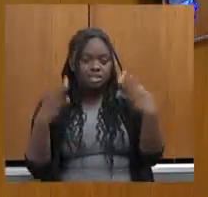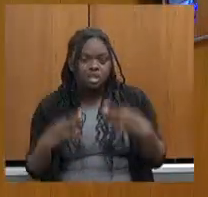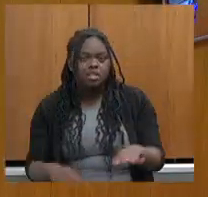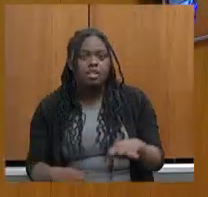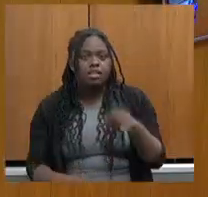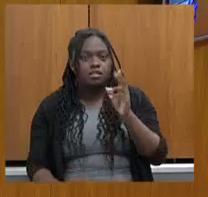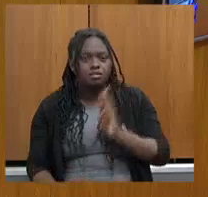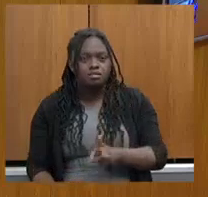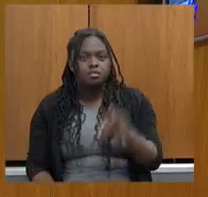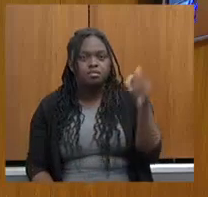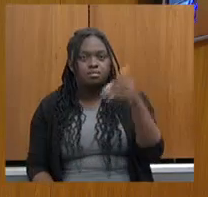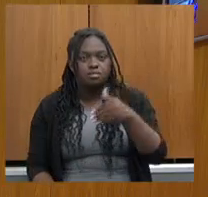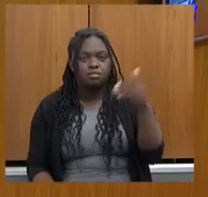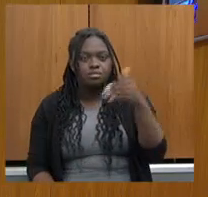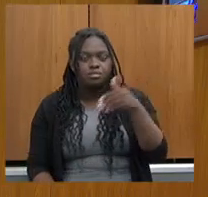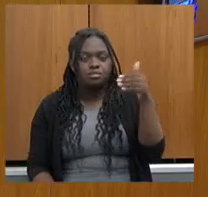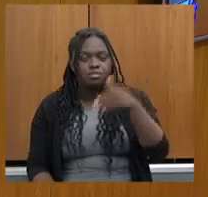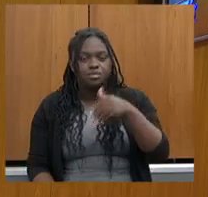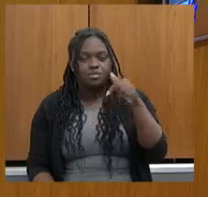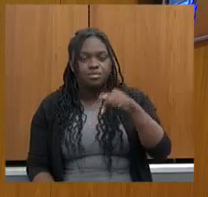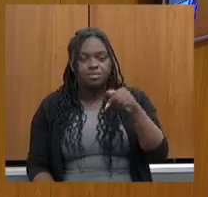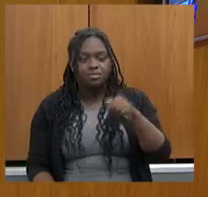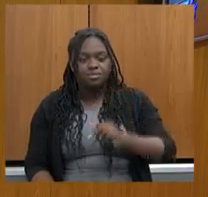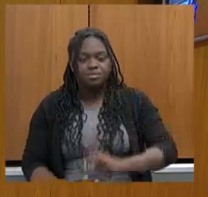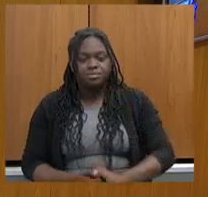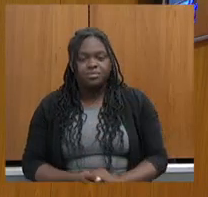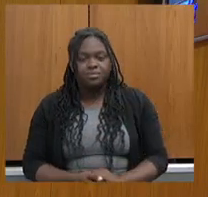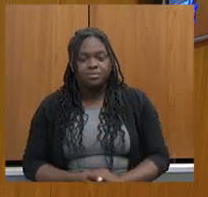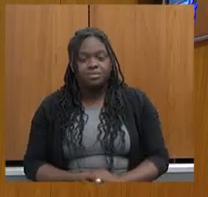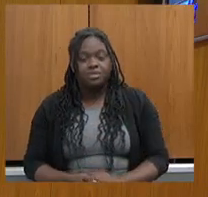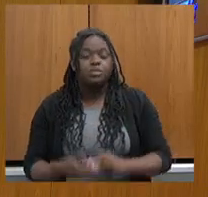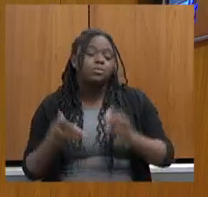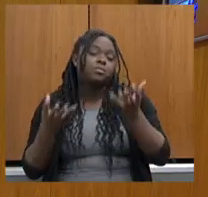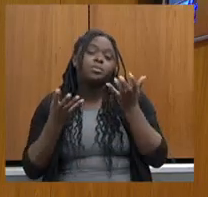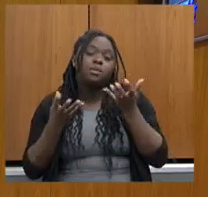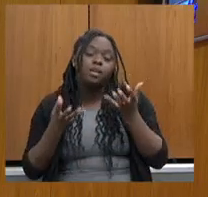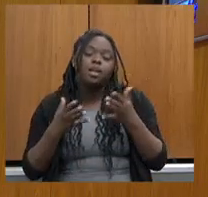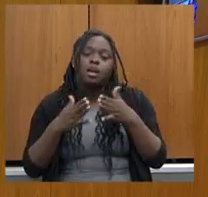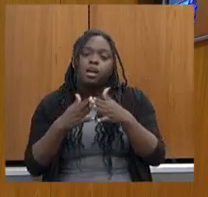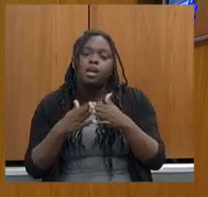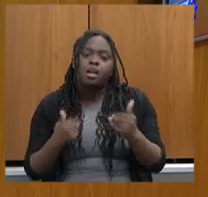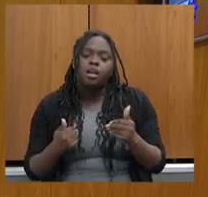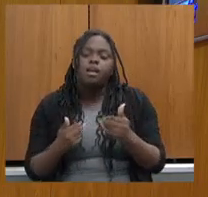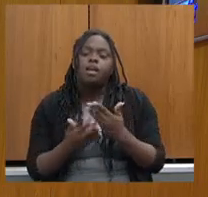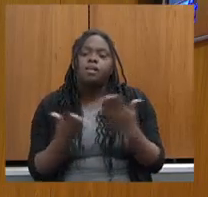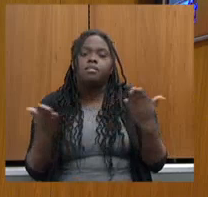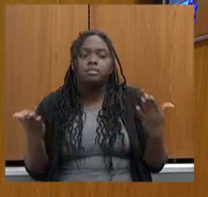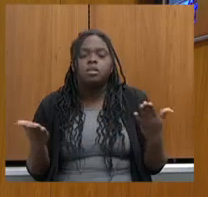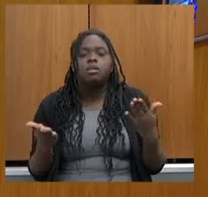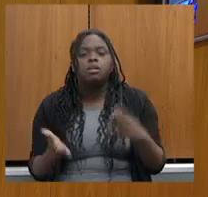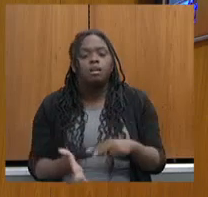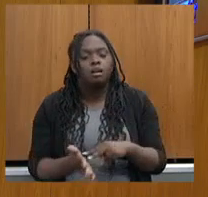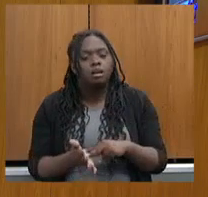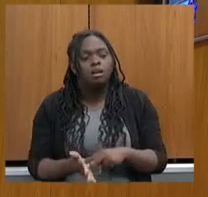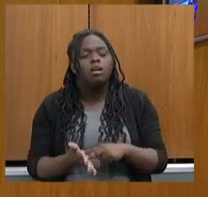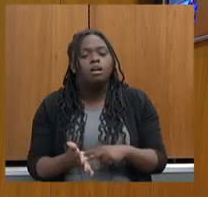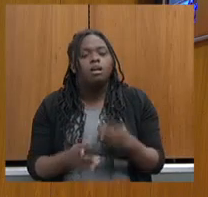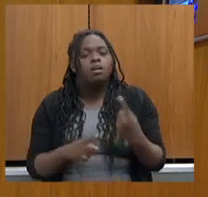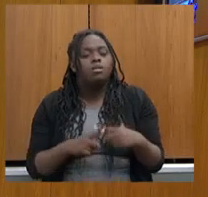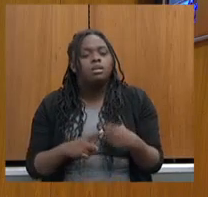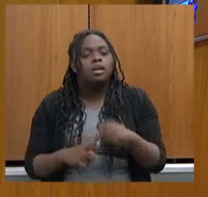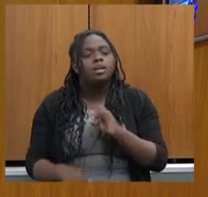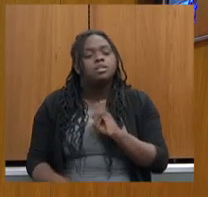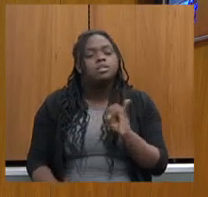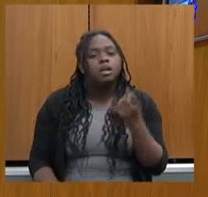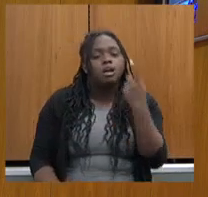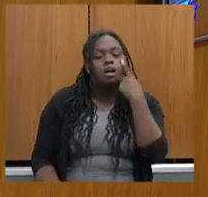que muitas vezes ainda Então queria Comandante fazer esse apelo permanente porque se a